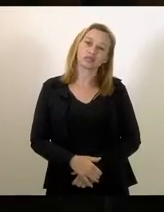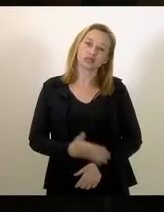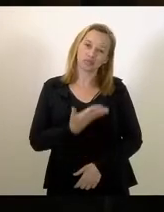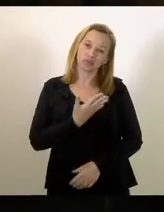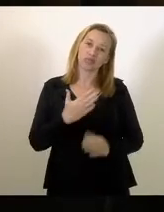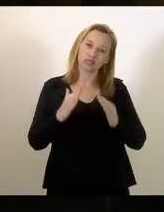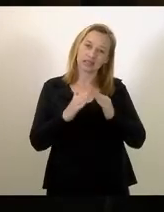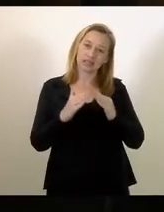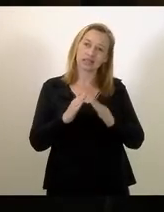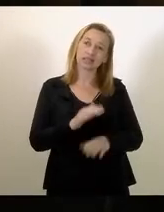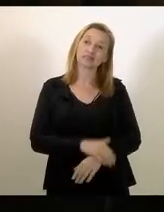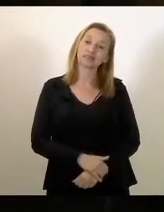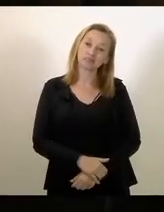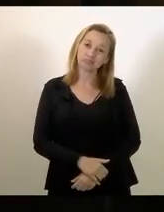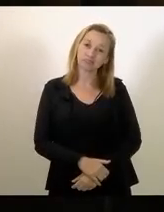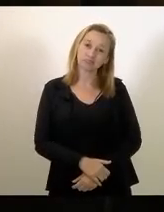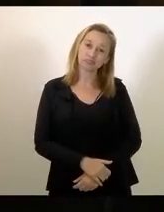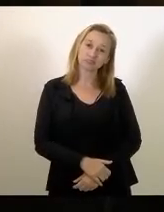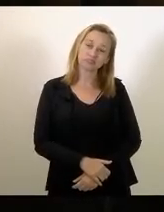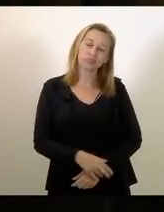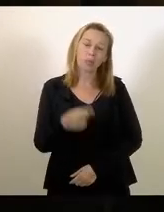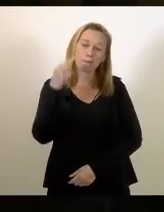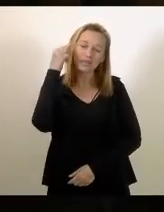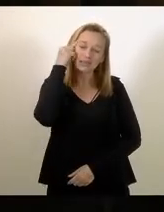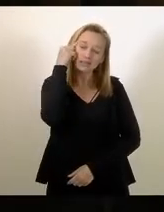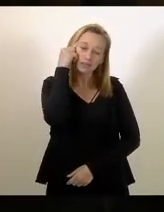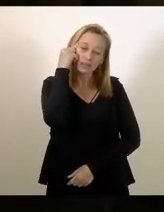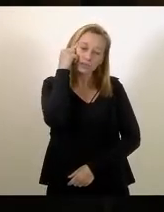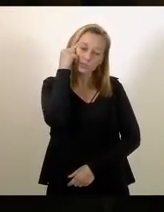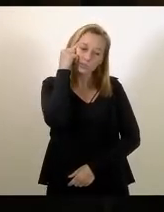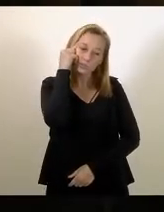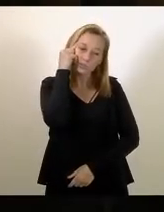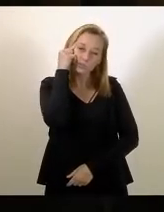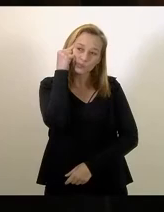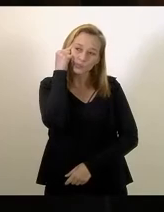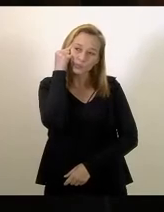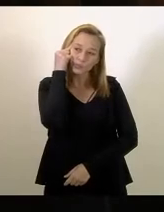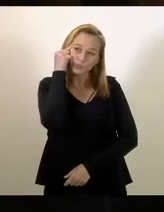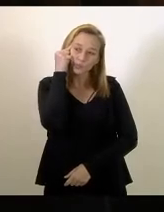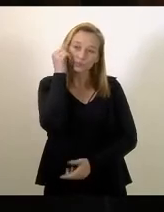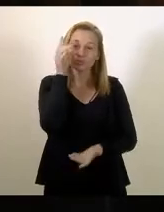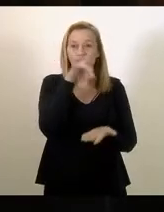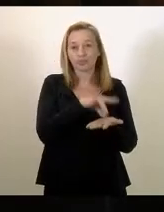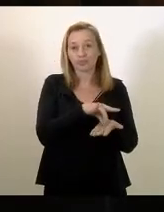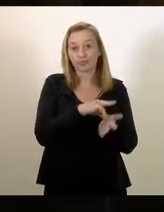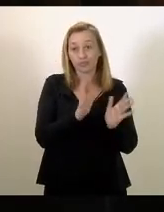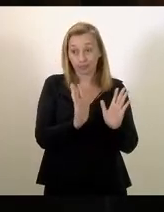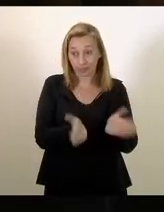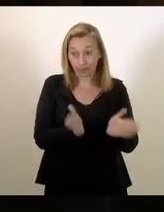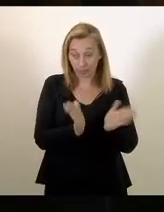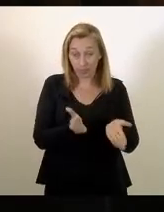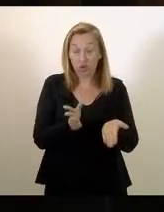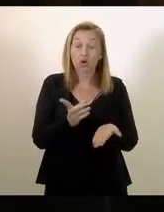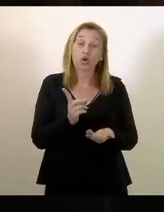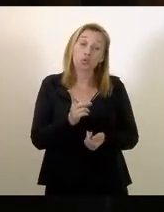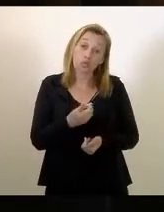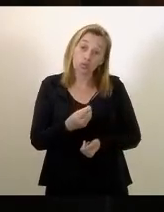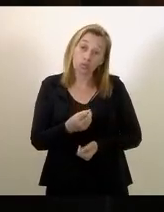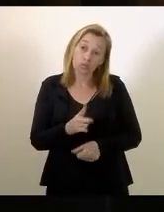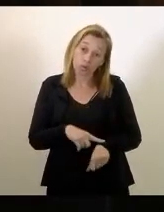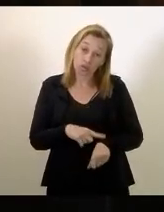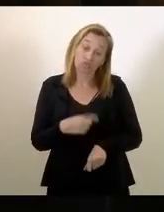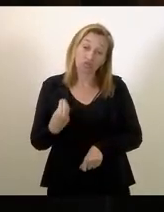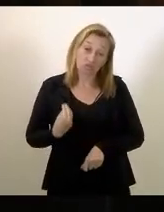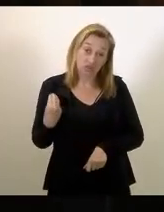casa para uma reflexão reflexão sobre a realidade atual o momento que nós vivemos